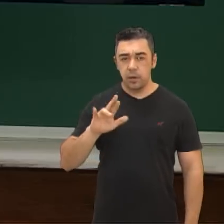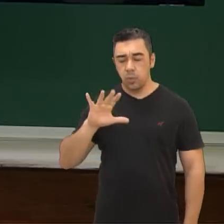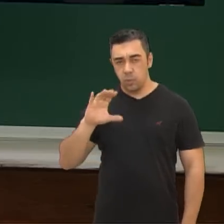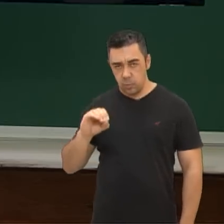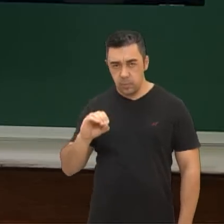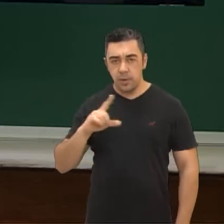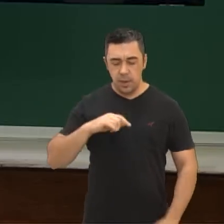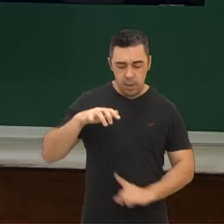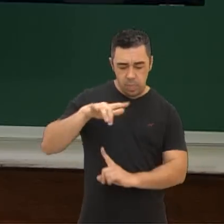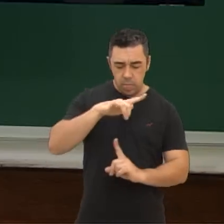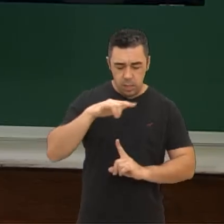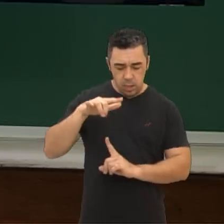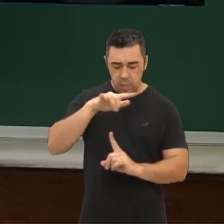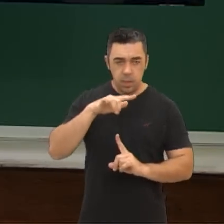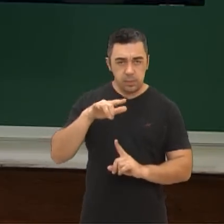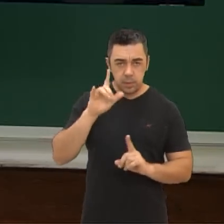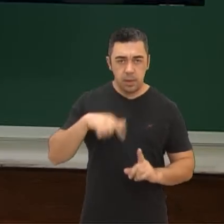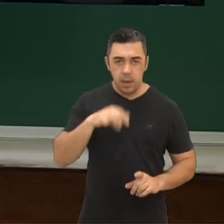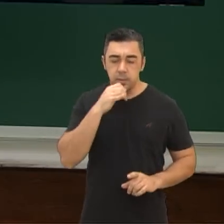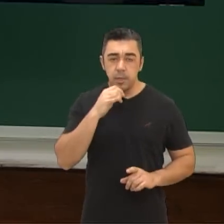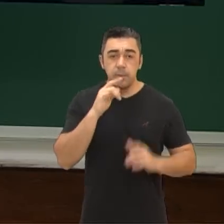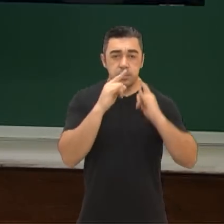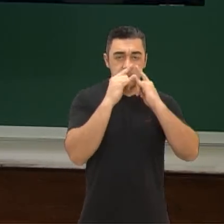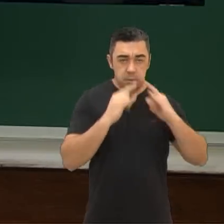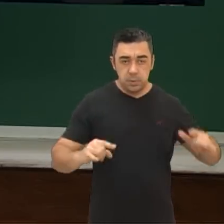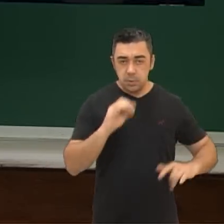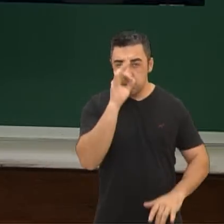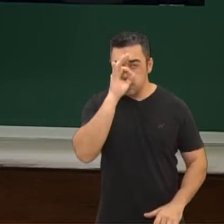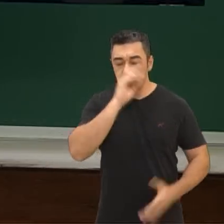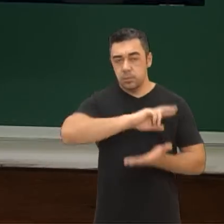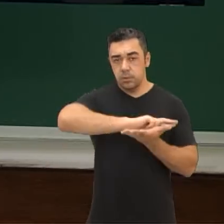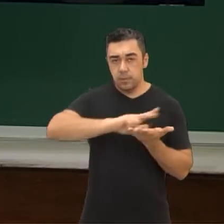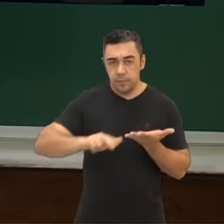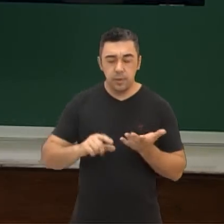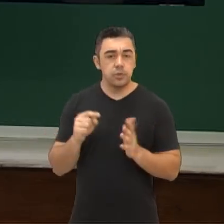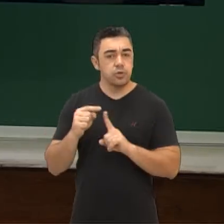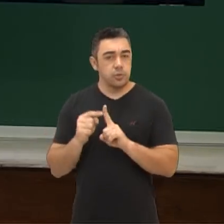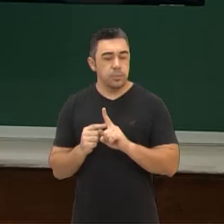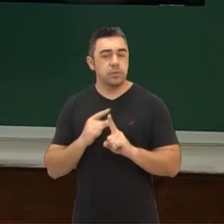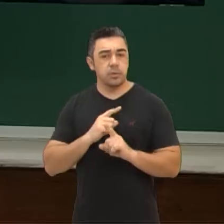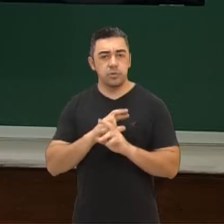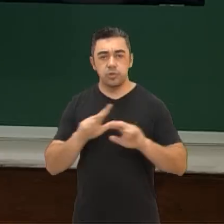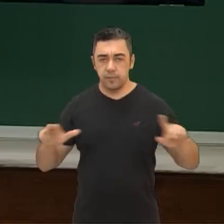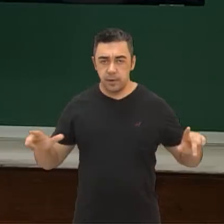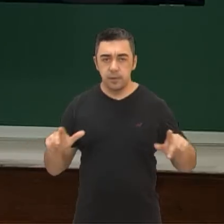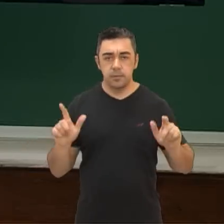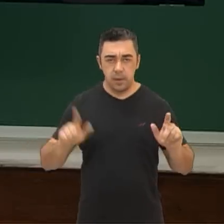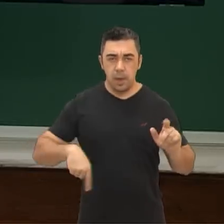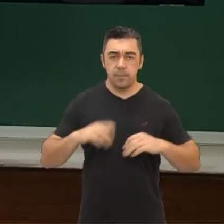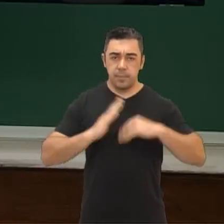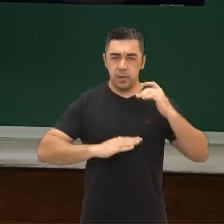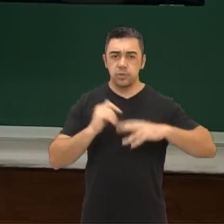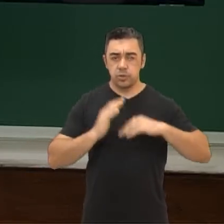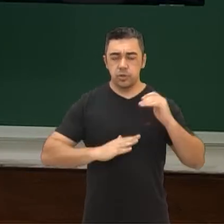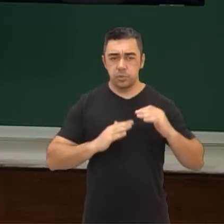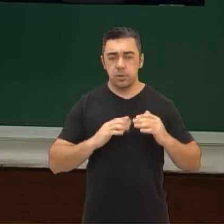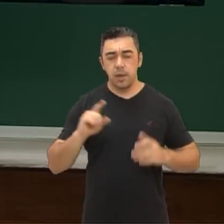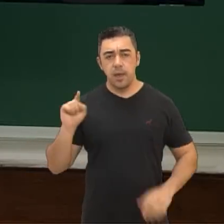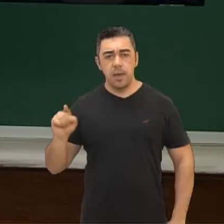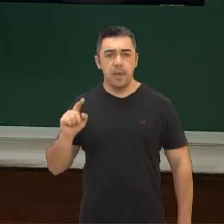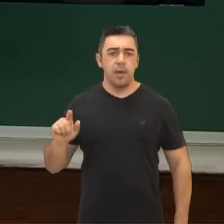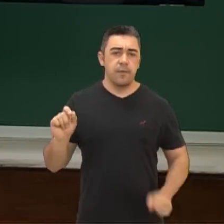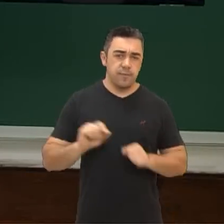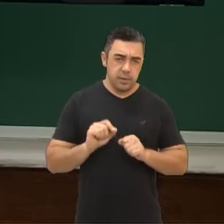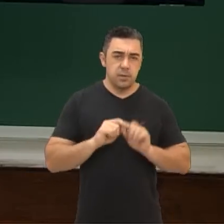artistas nordestinos. Seguindo aqui com os artistas de ruas, são artistas músicos, poetas,